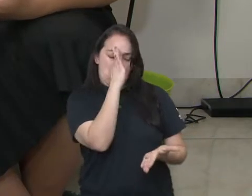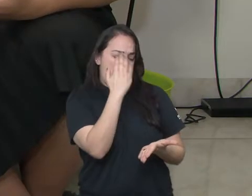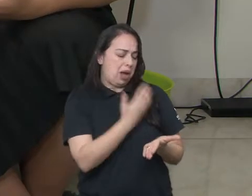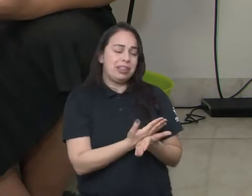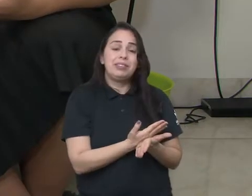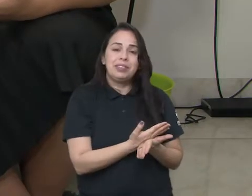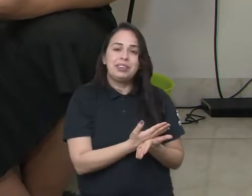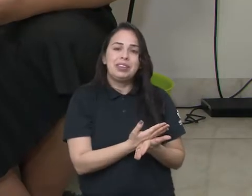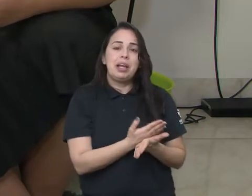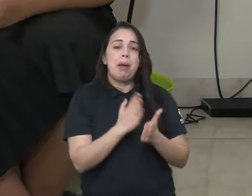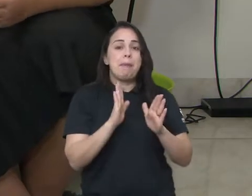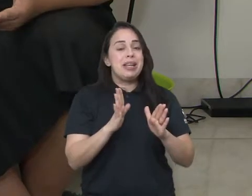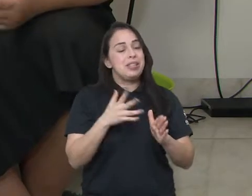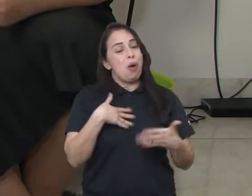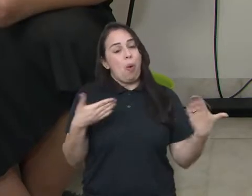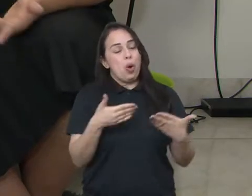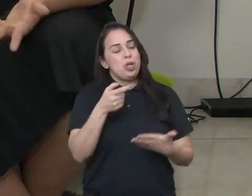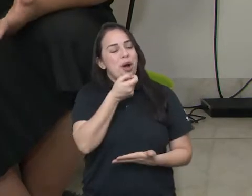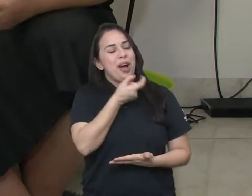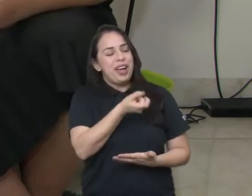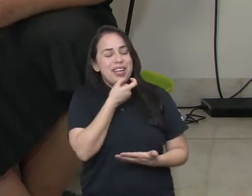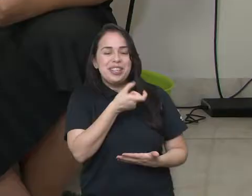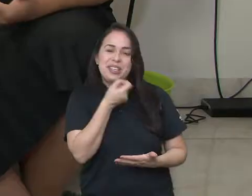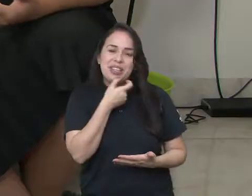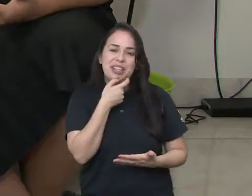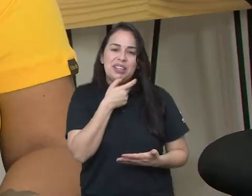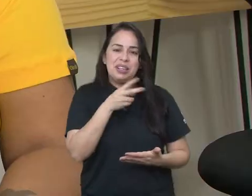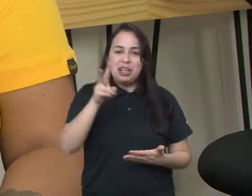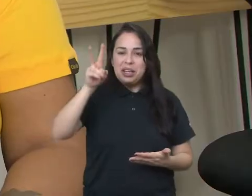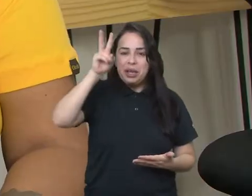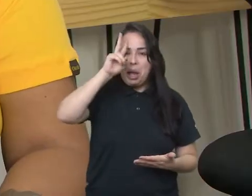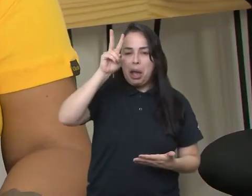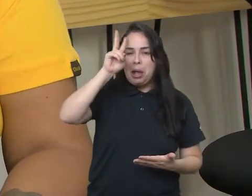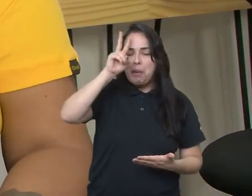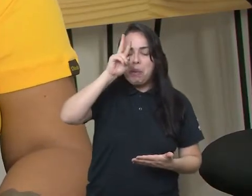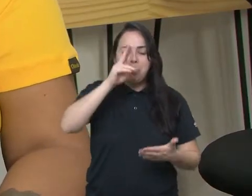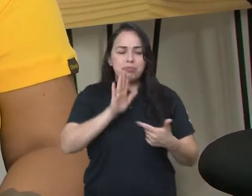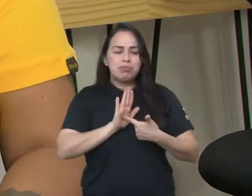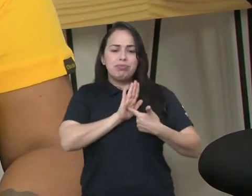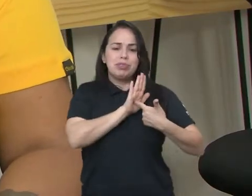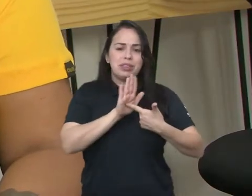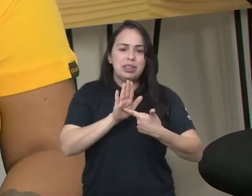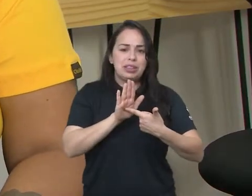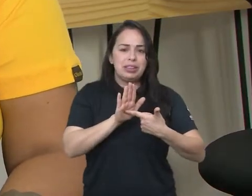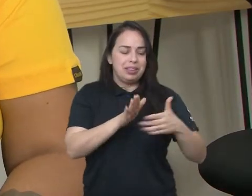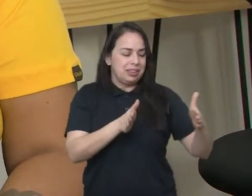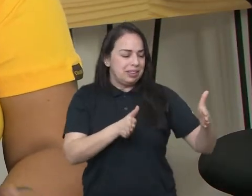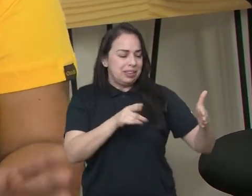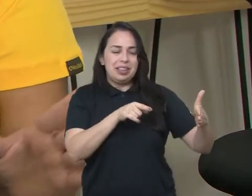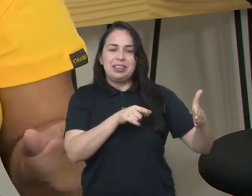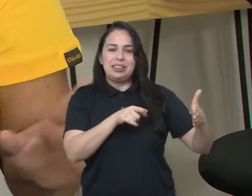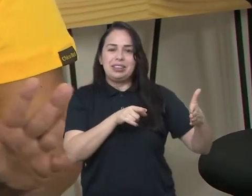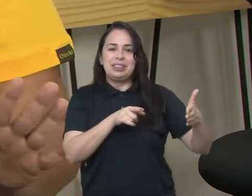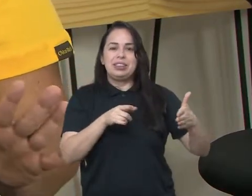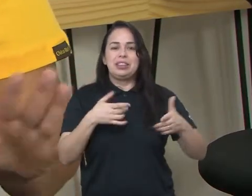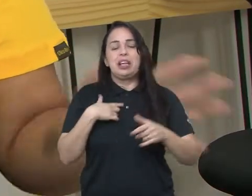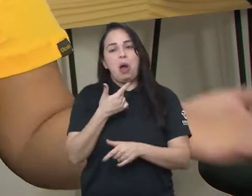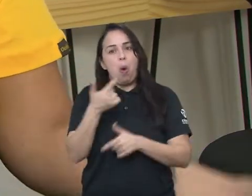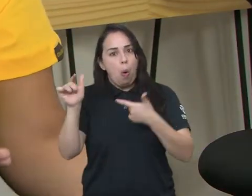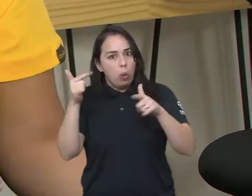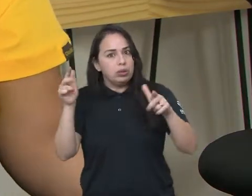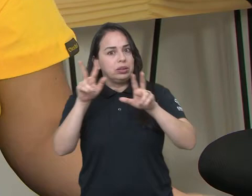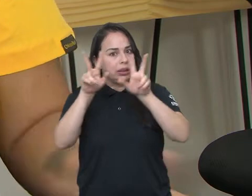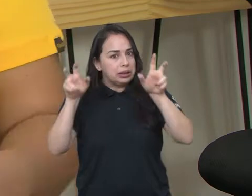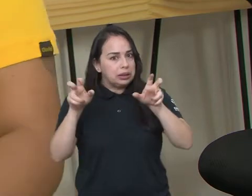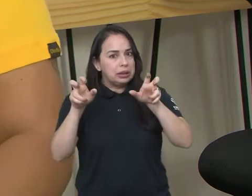coitadinha, estava sofrendo. Mas eu acho divertido, assim, é uma história que reflete muito ainda o que eu penso e não envelheceu mal. Tem